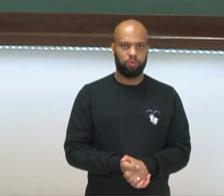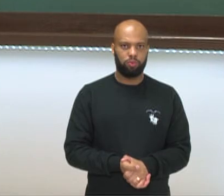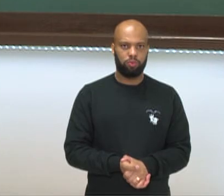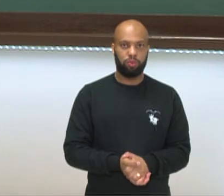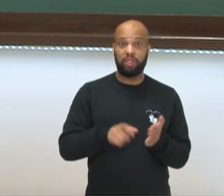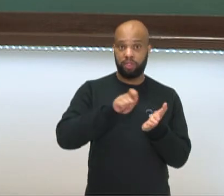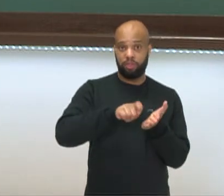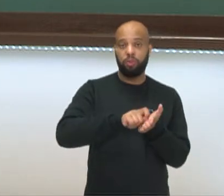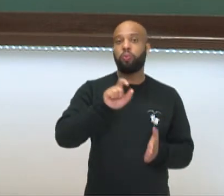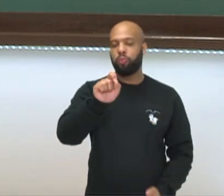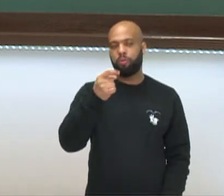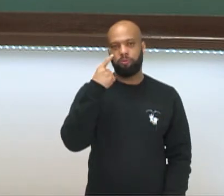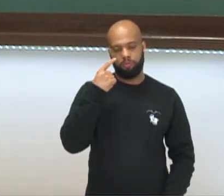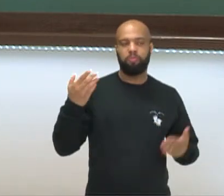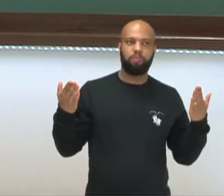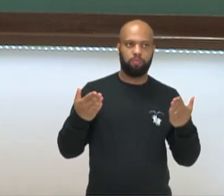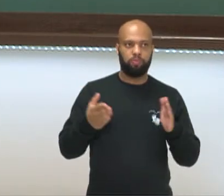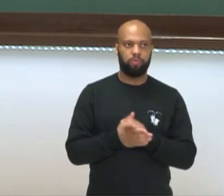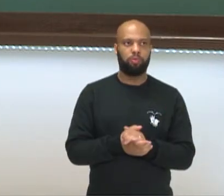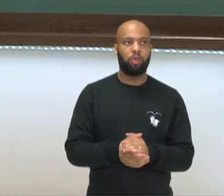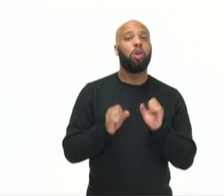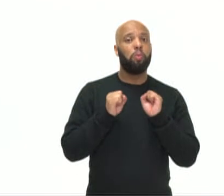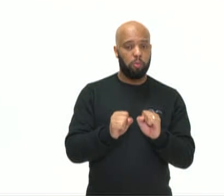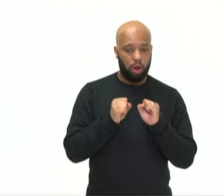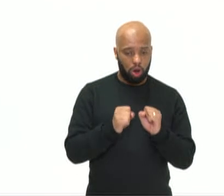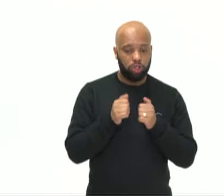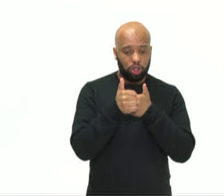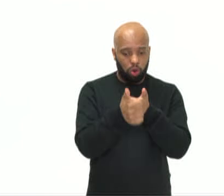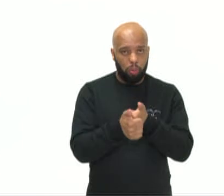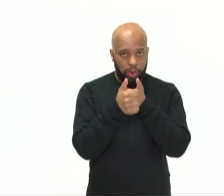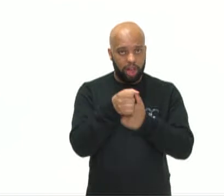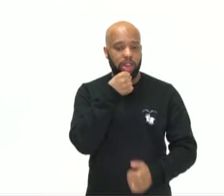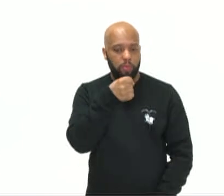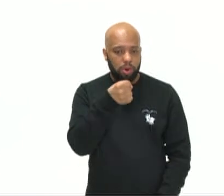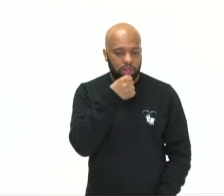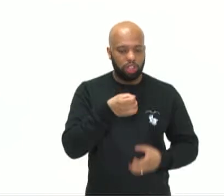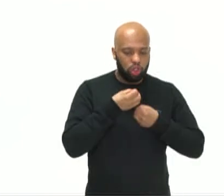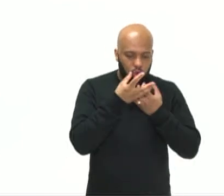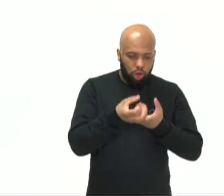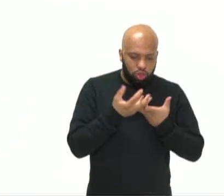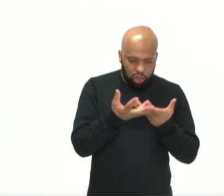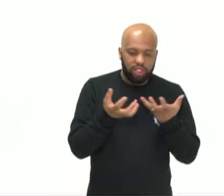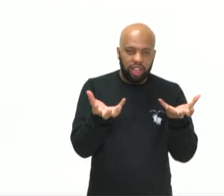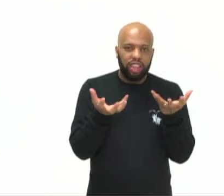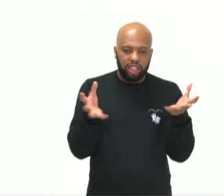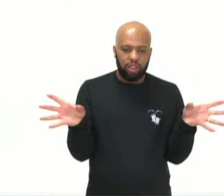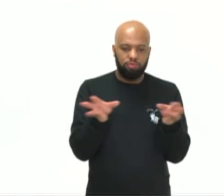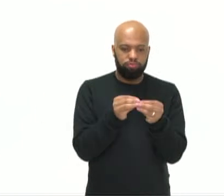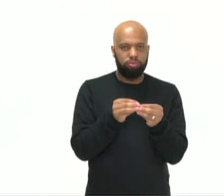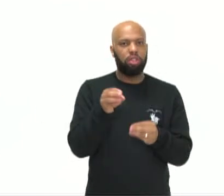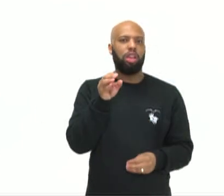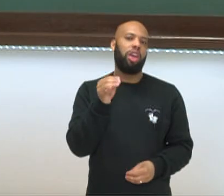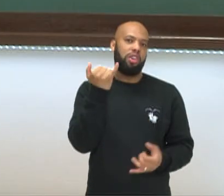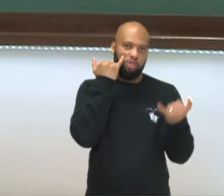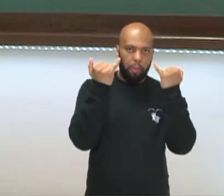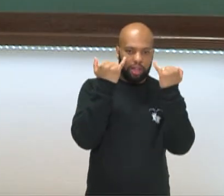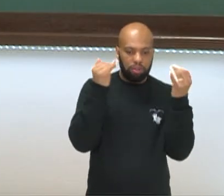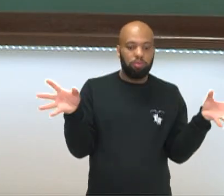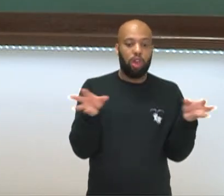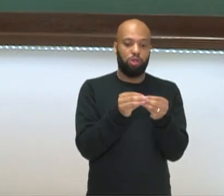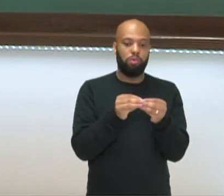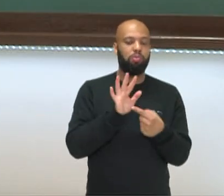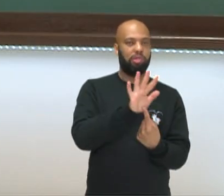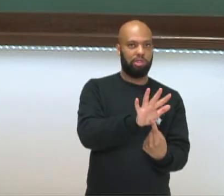que você anotou? Vamos ver? Ele pode acompanhar reportagens e notícias a fim de sintetizar as informações. Então, anteriormente tinha um